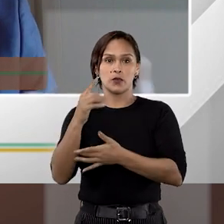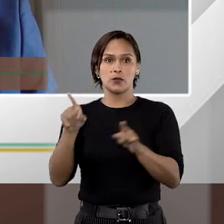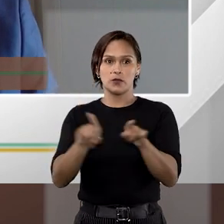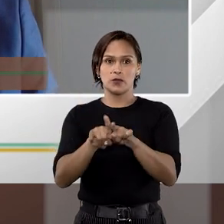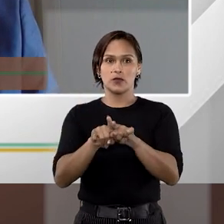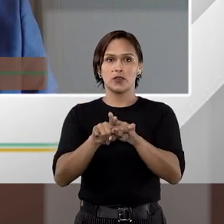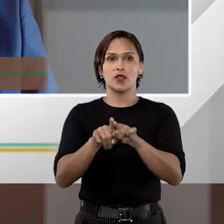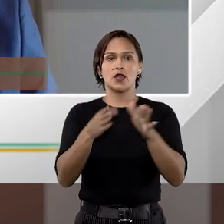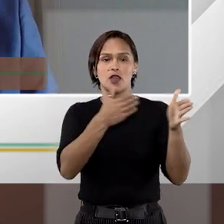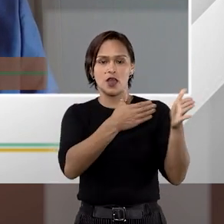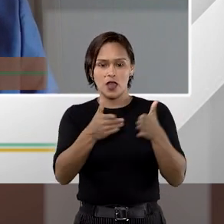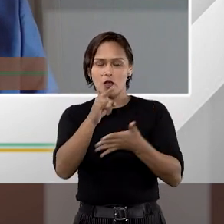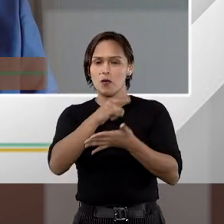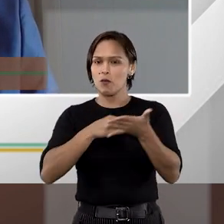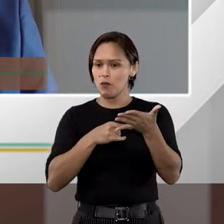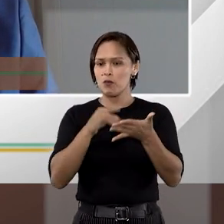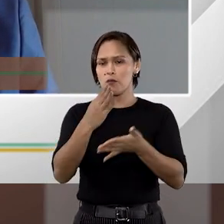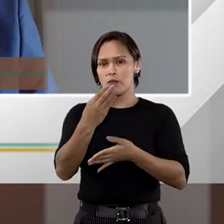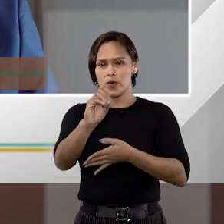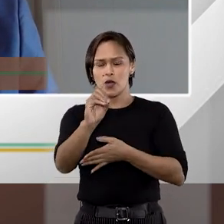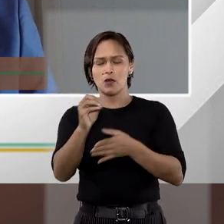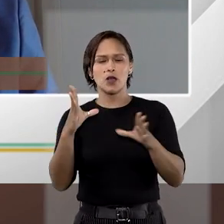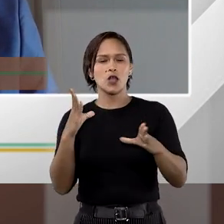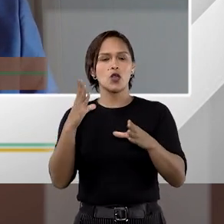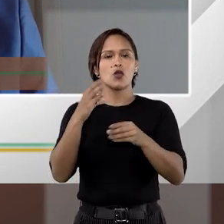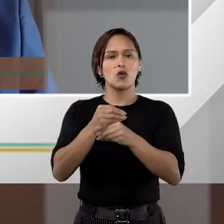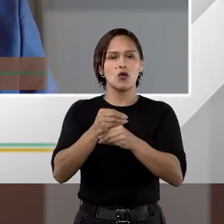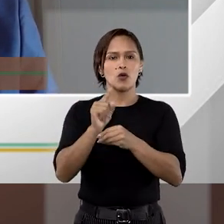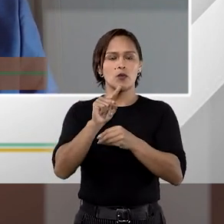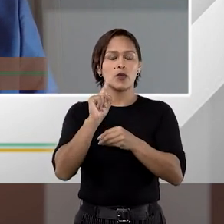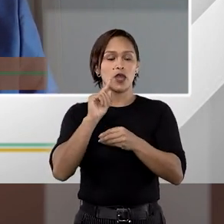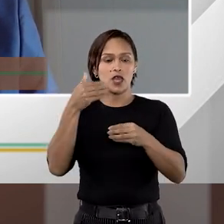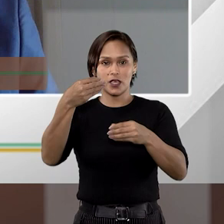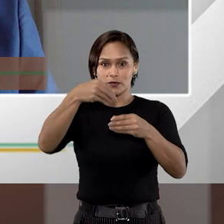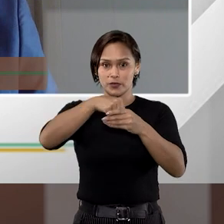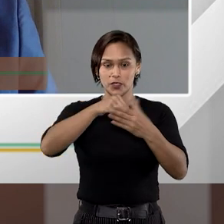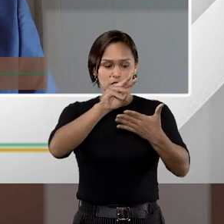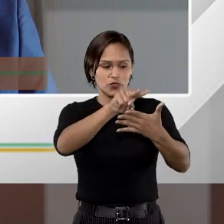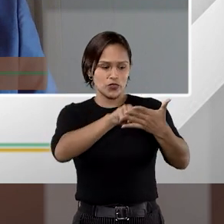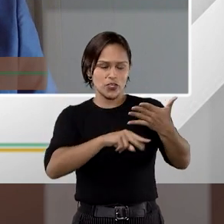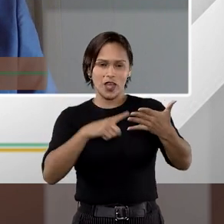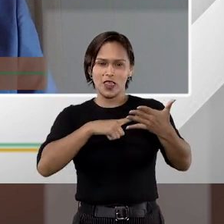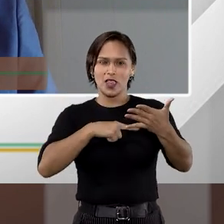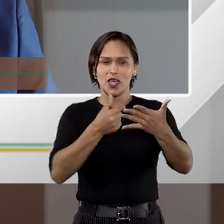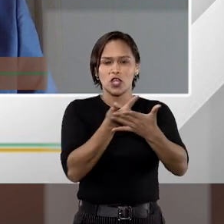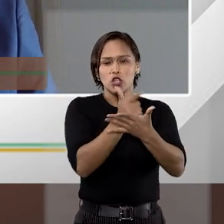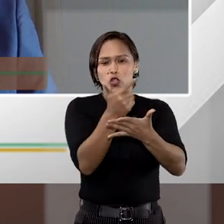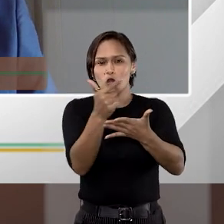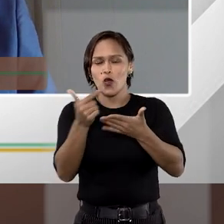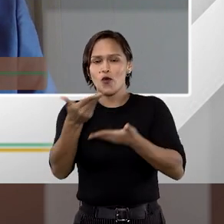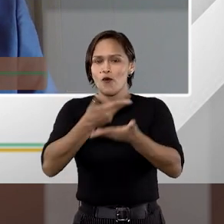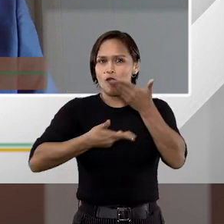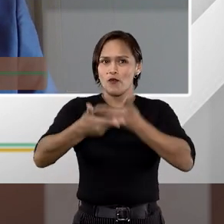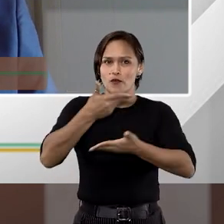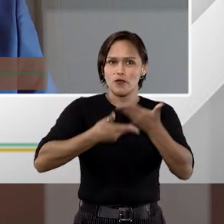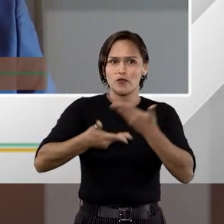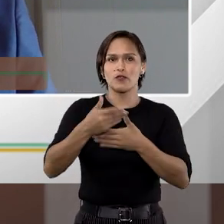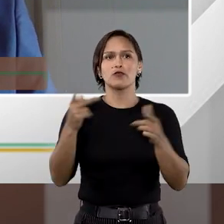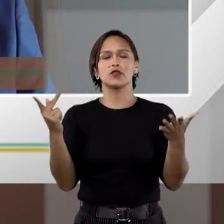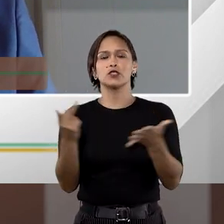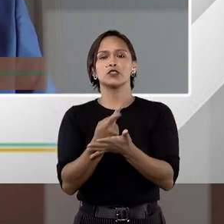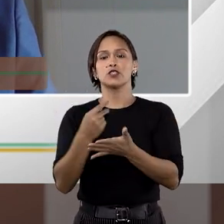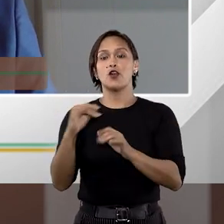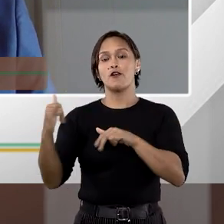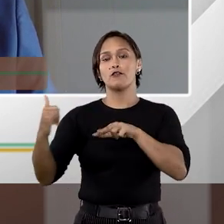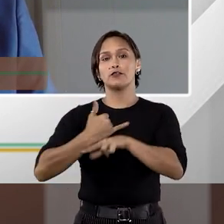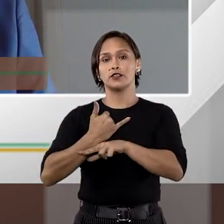é um boletim de ocorrência mas completo pois dentro dele já constam as versões dos envolvidos autor